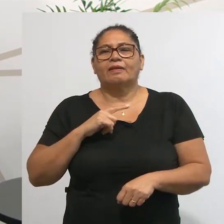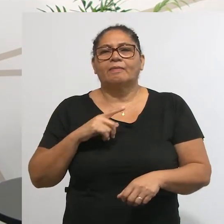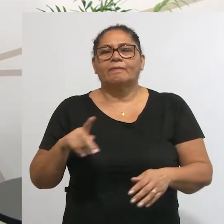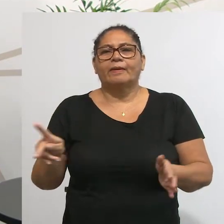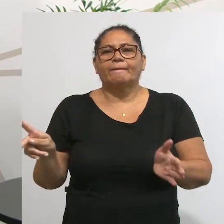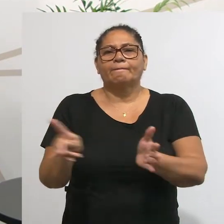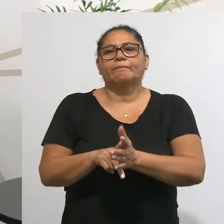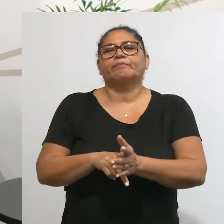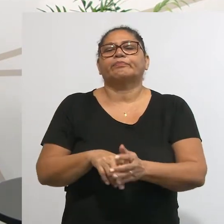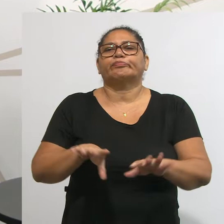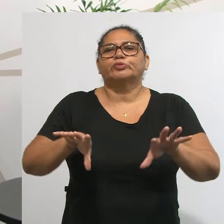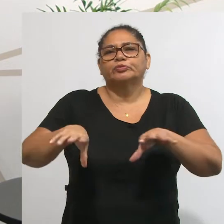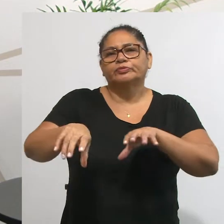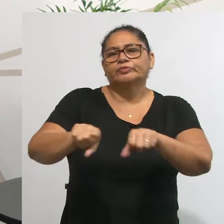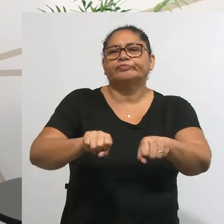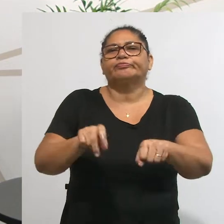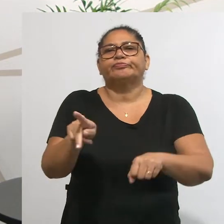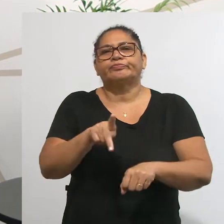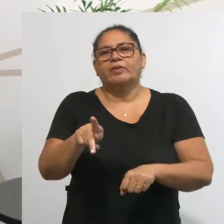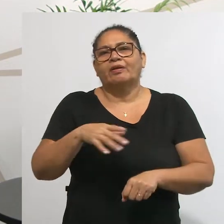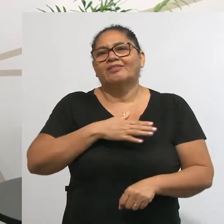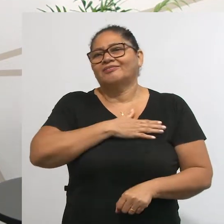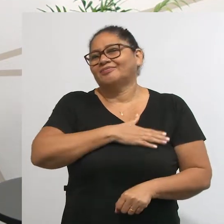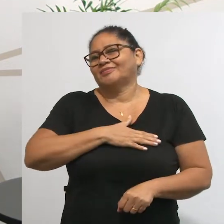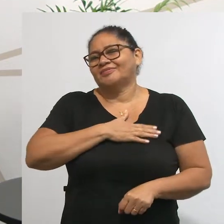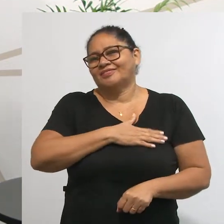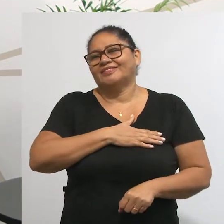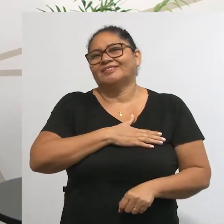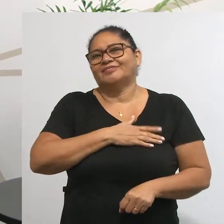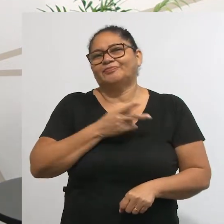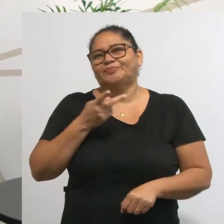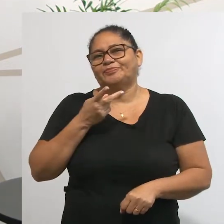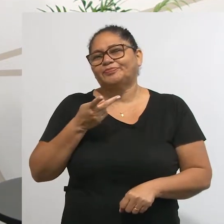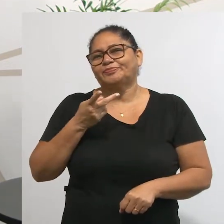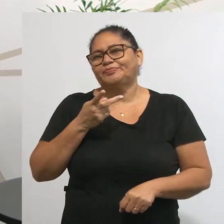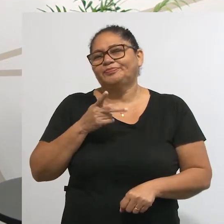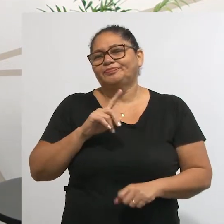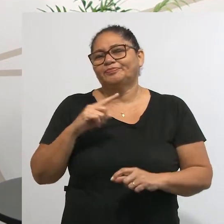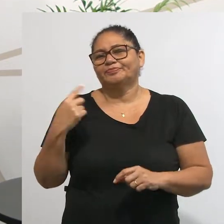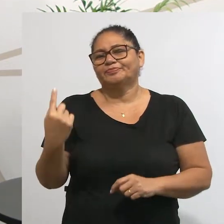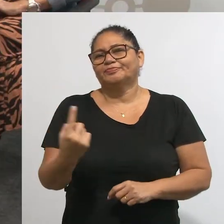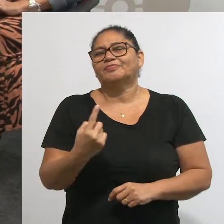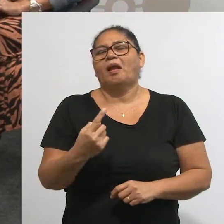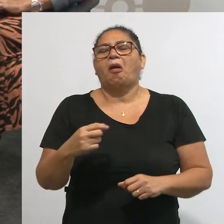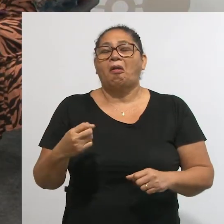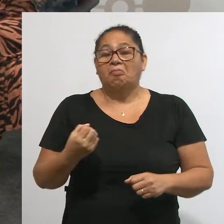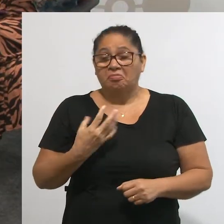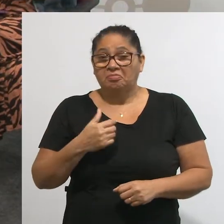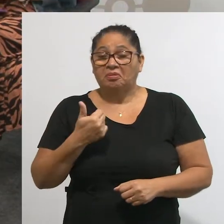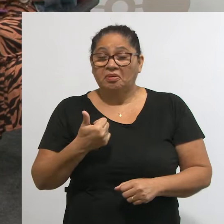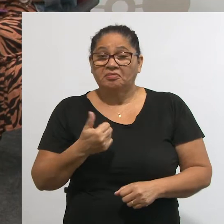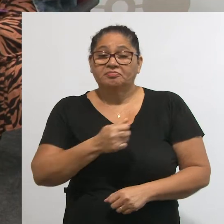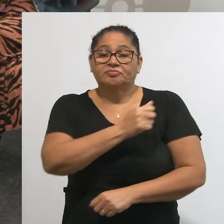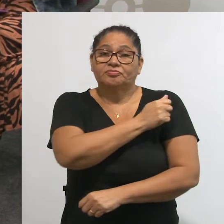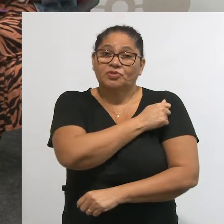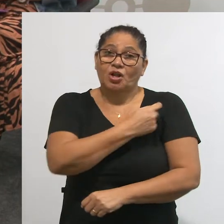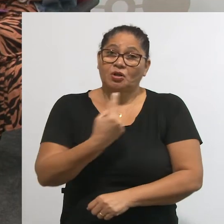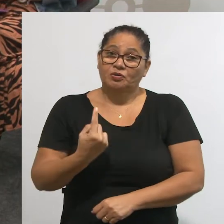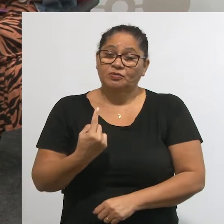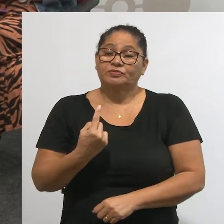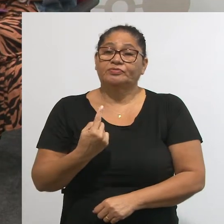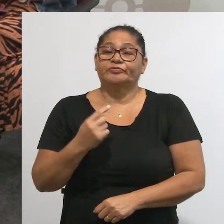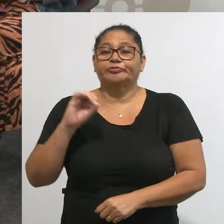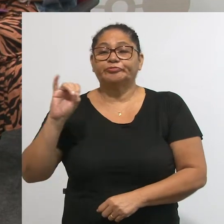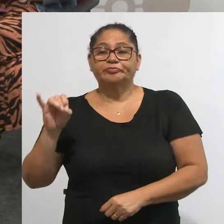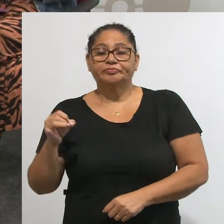própria formação como professora e é um prazer falar para vocês sobre isso. Muito bem, os alunos na unidade 1 já